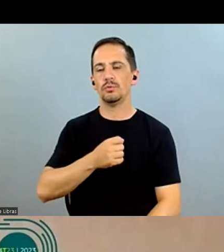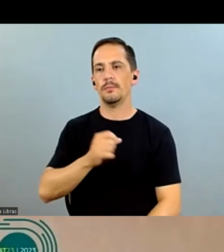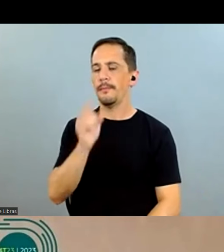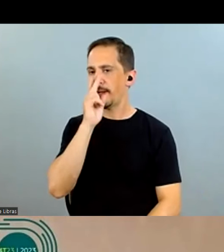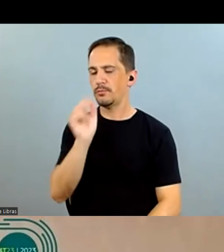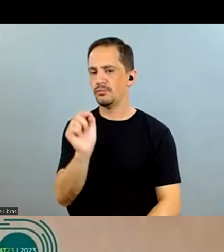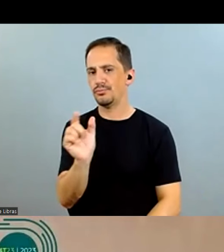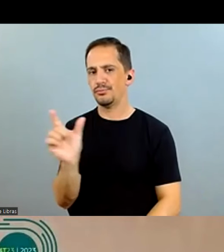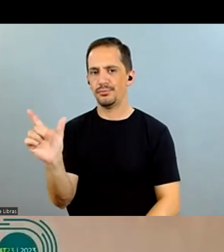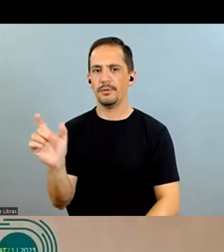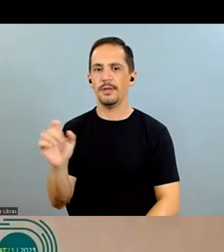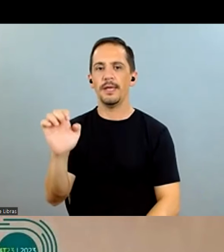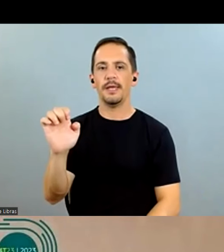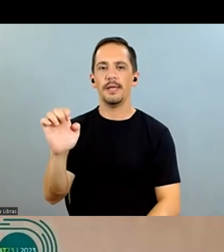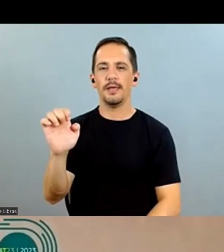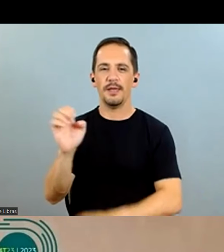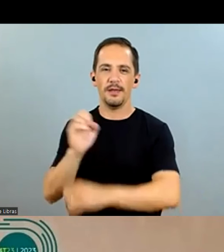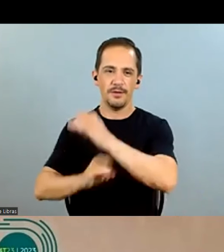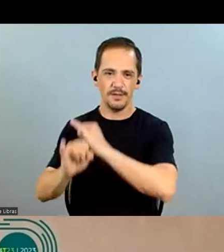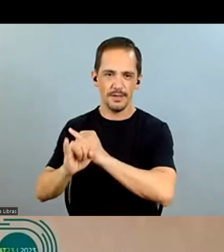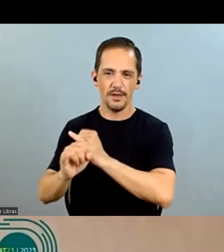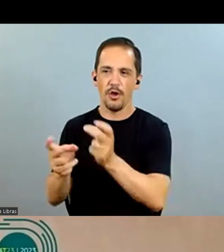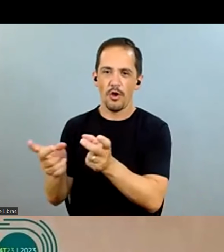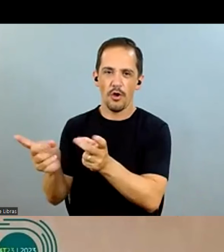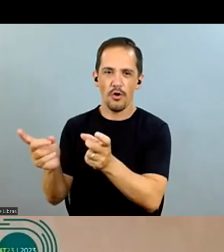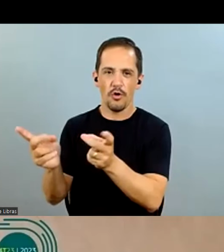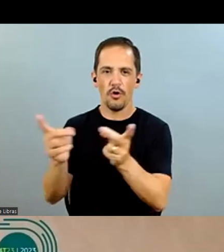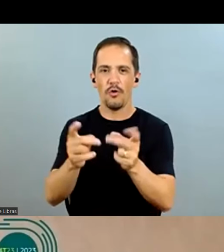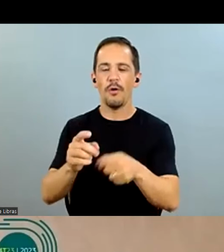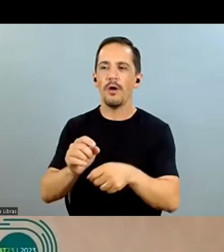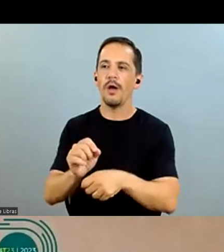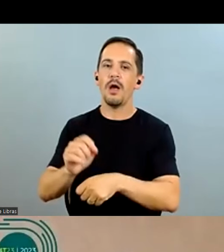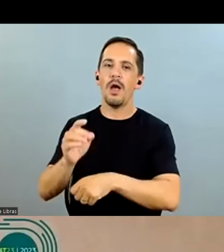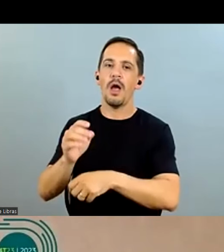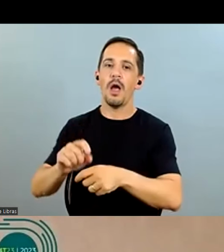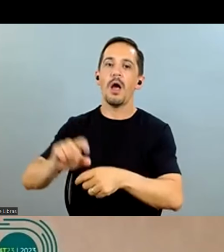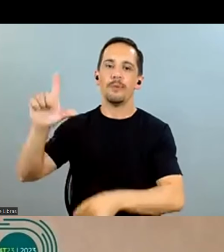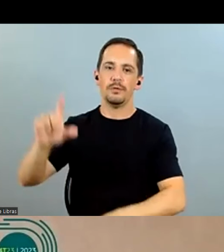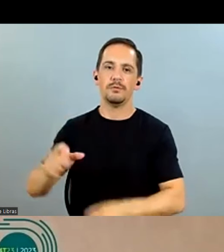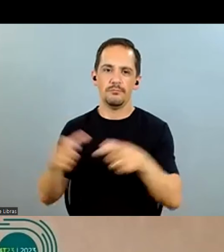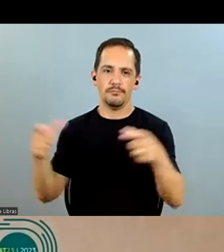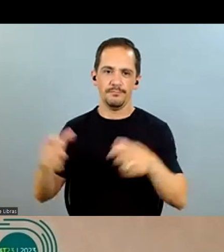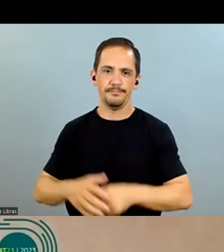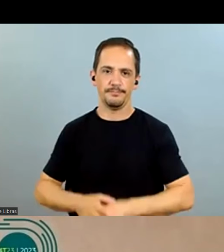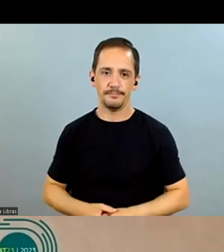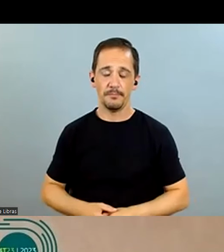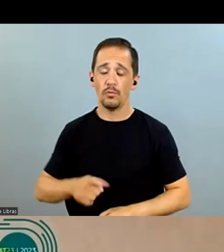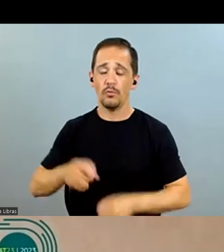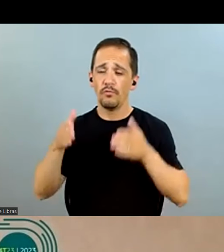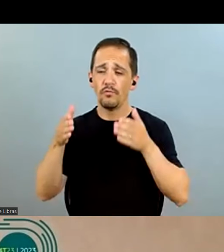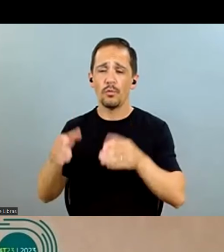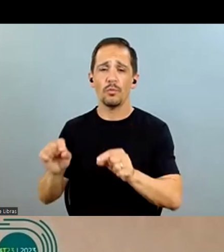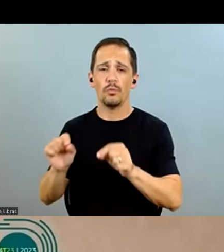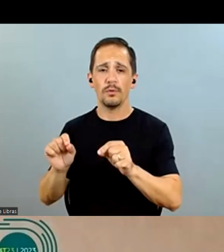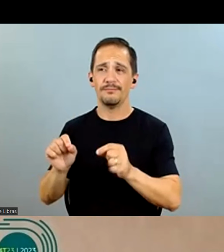extremamente importante essas duas tendências né E com isso o que que a gente tá tá focando no no crescimento evidentemente da nossa Nosa